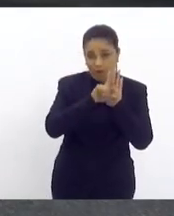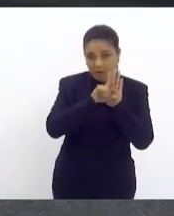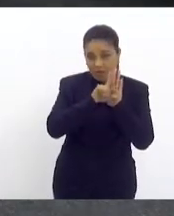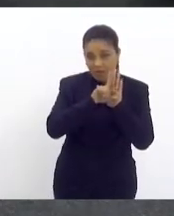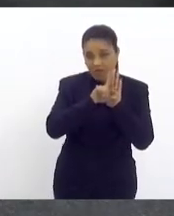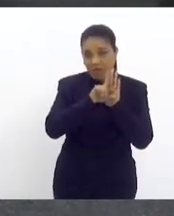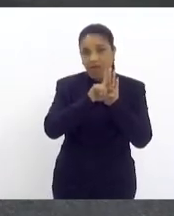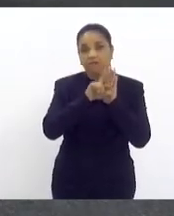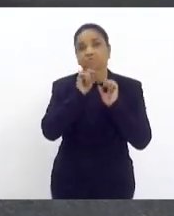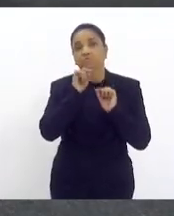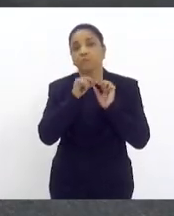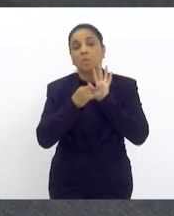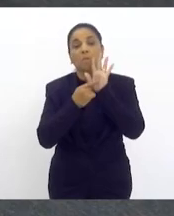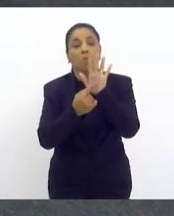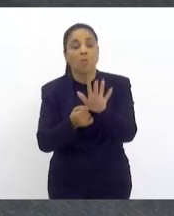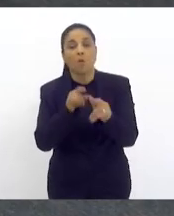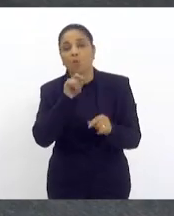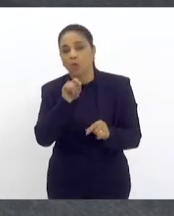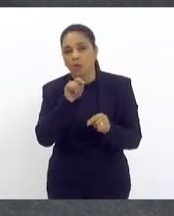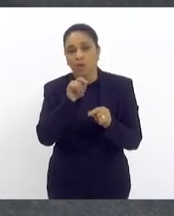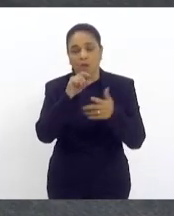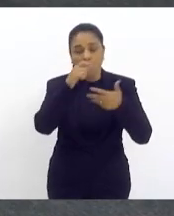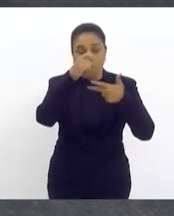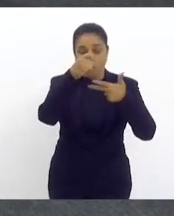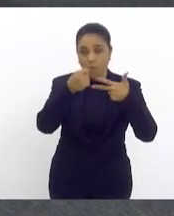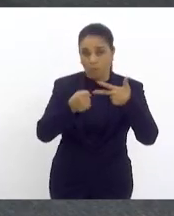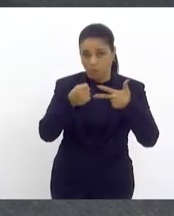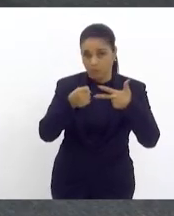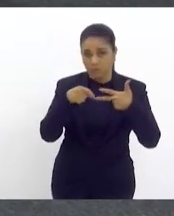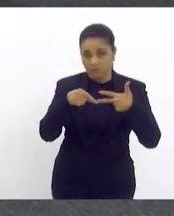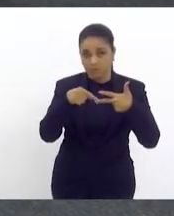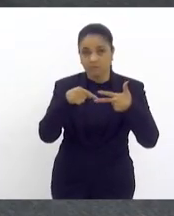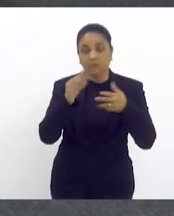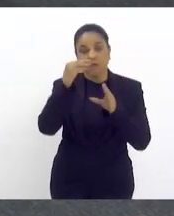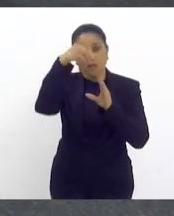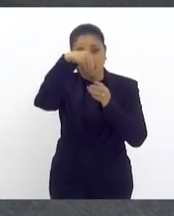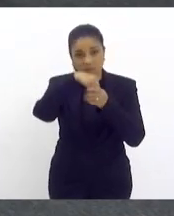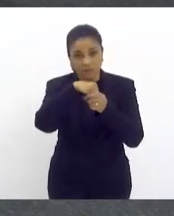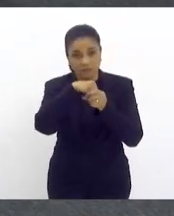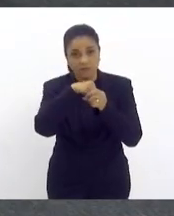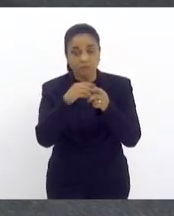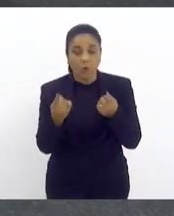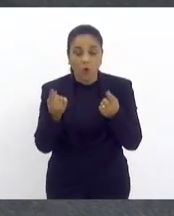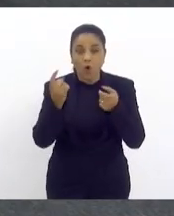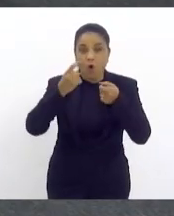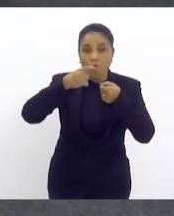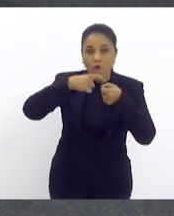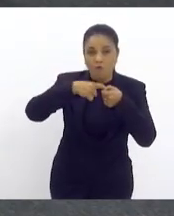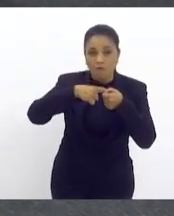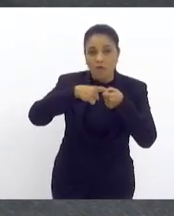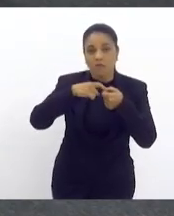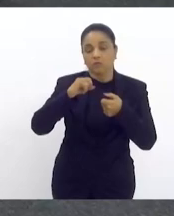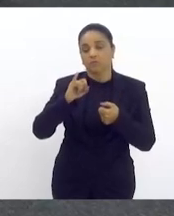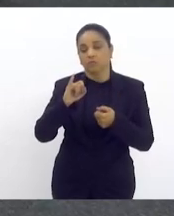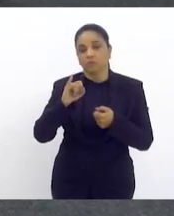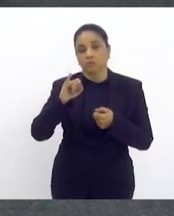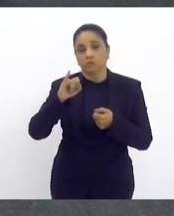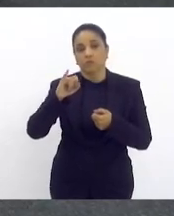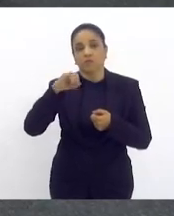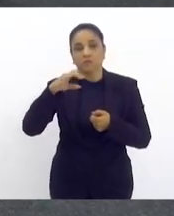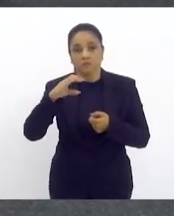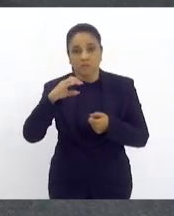trata da autorização do ao poder executivo para internalização do convênio com faz ICMS é